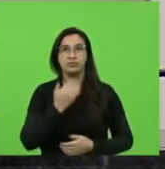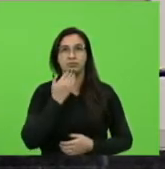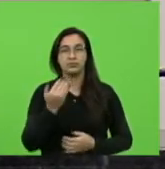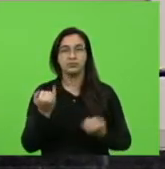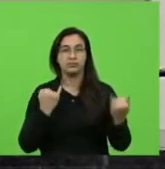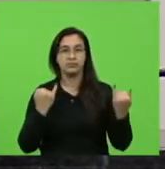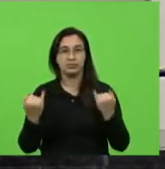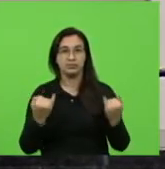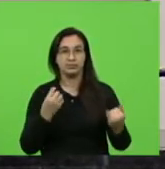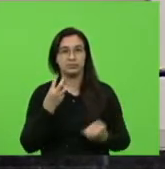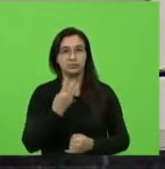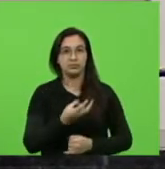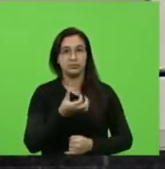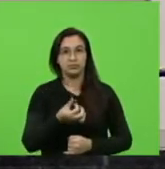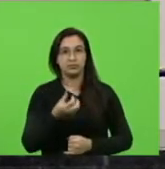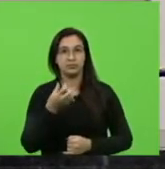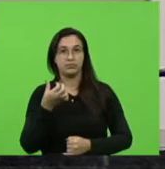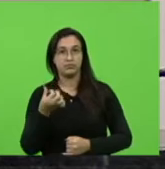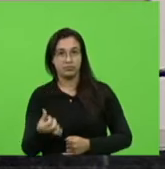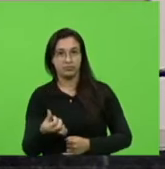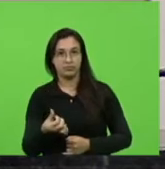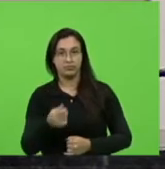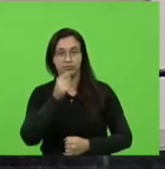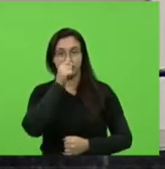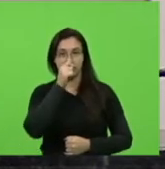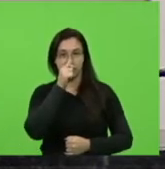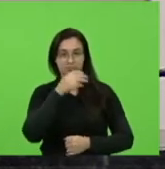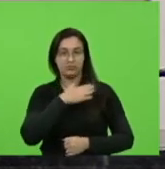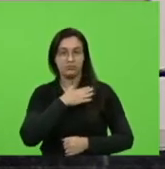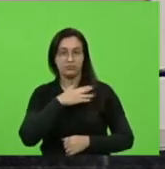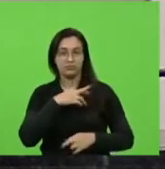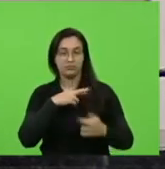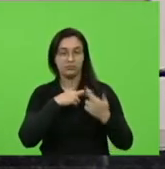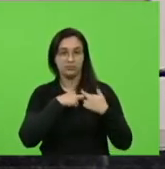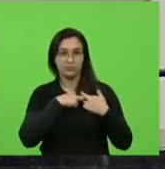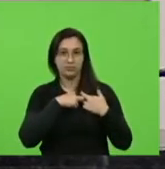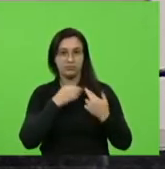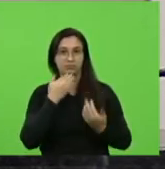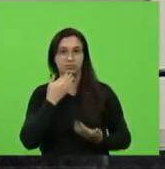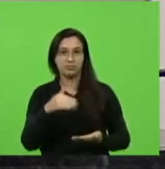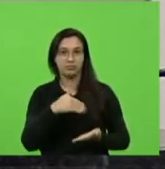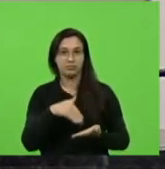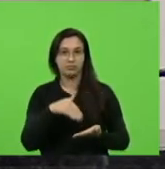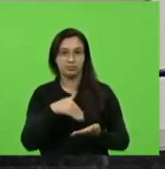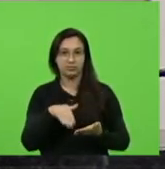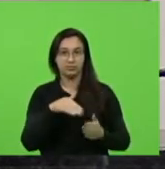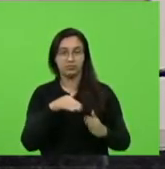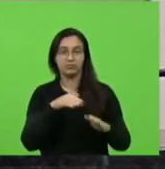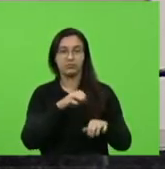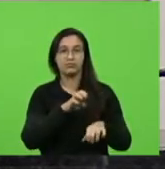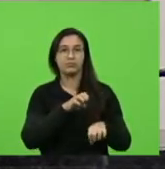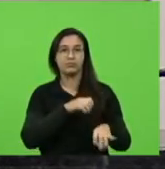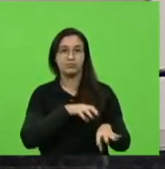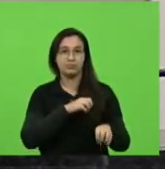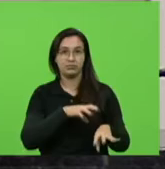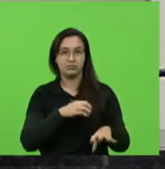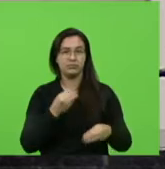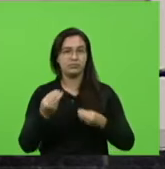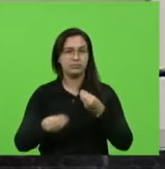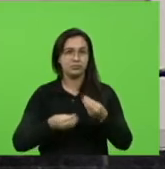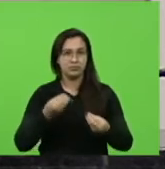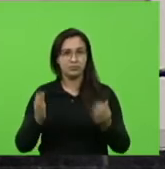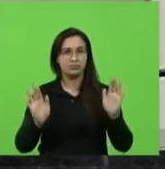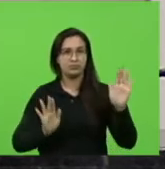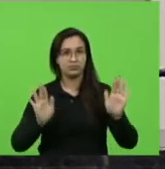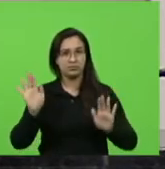Pedido de informação 366, autor deputado João Amin, solicitando ao secretário de Estado da Educação informações atualizadas acerca do procedimento licitatório para a